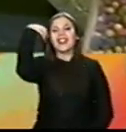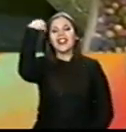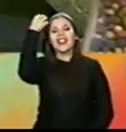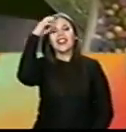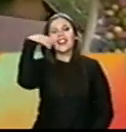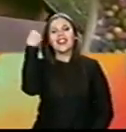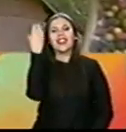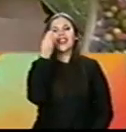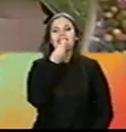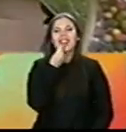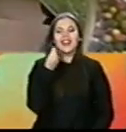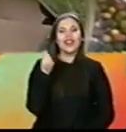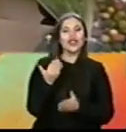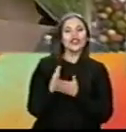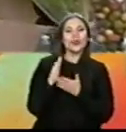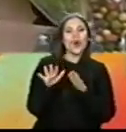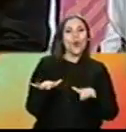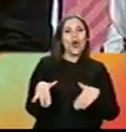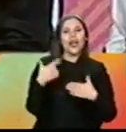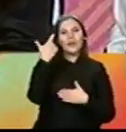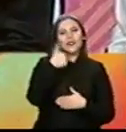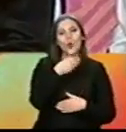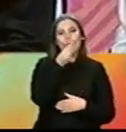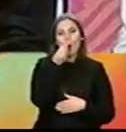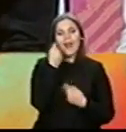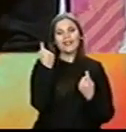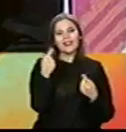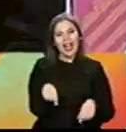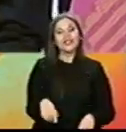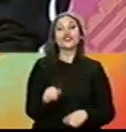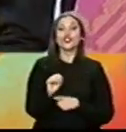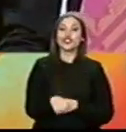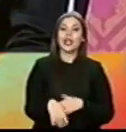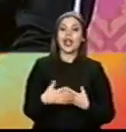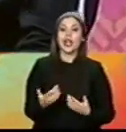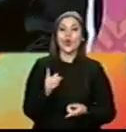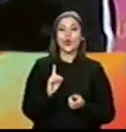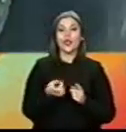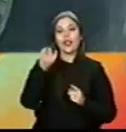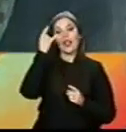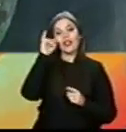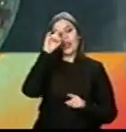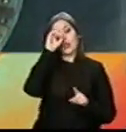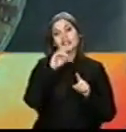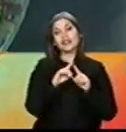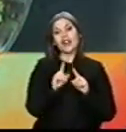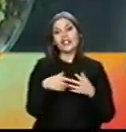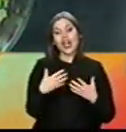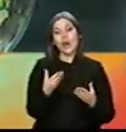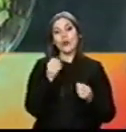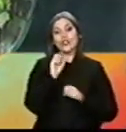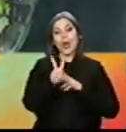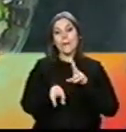Sobrou ali então, qualquer coisa para eu comer, dá para vamos. Exatamente. É uma ideia que agora está muito em voga,